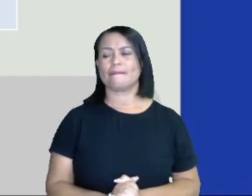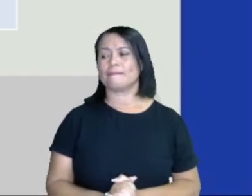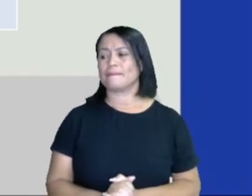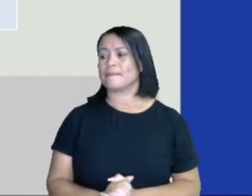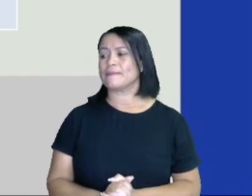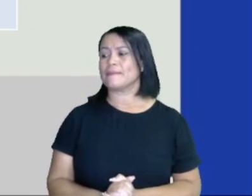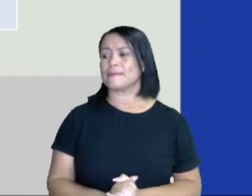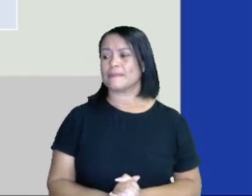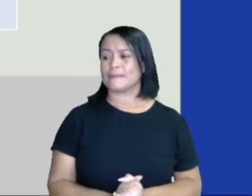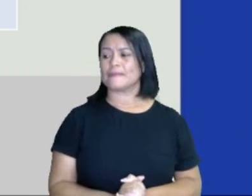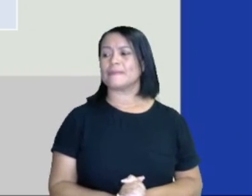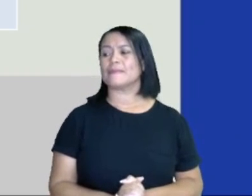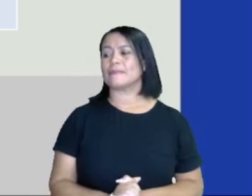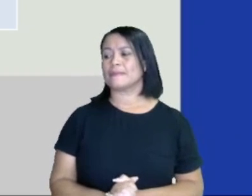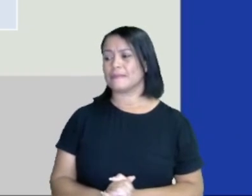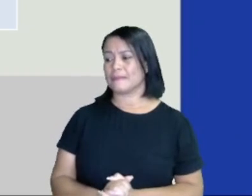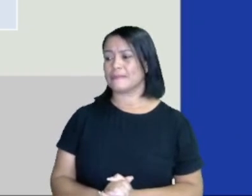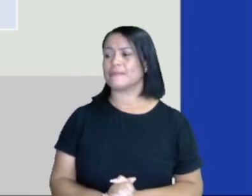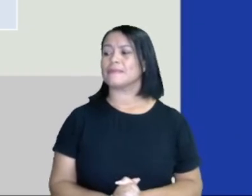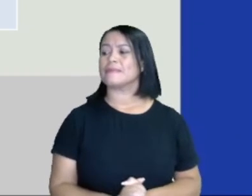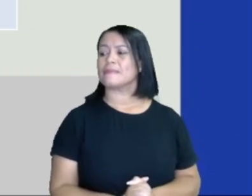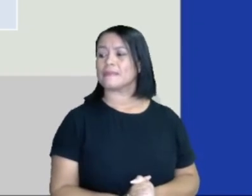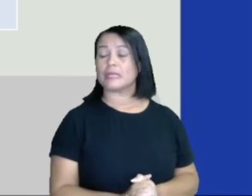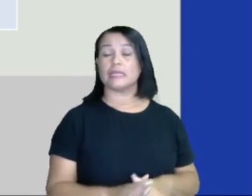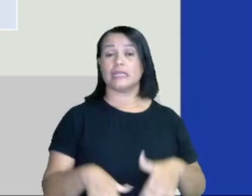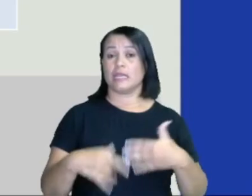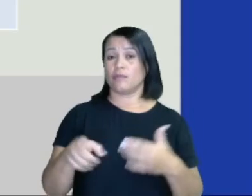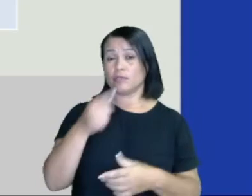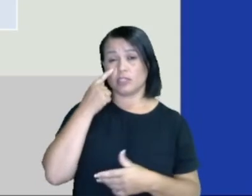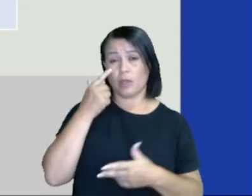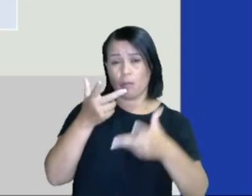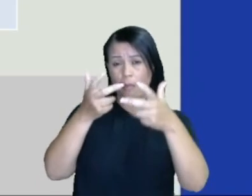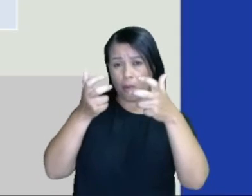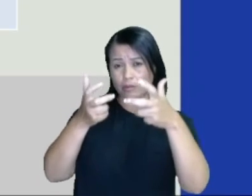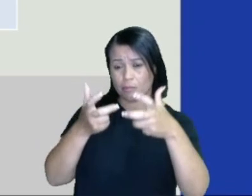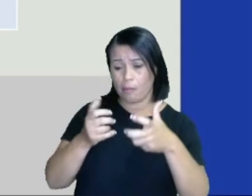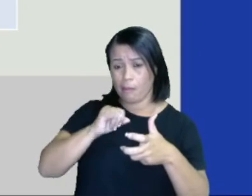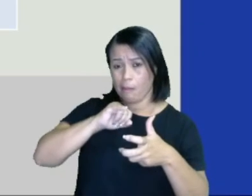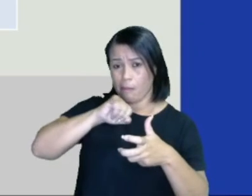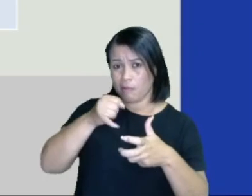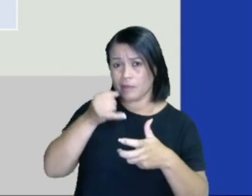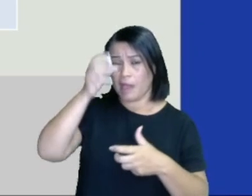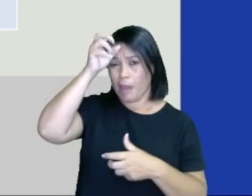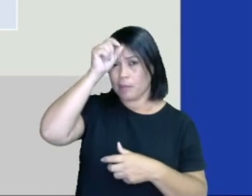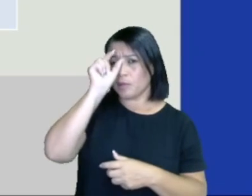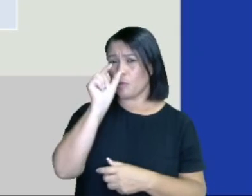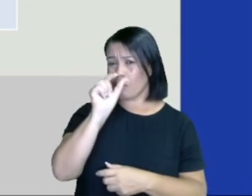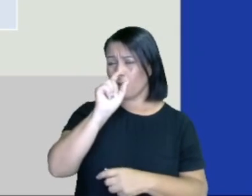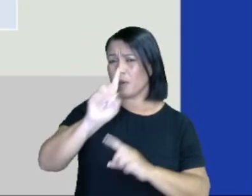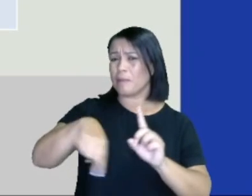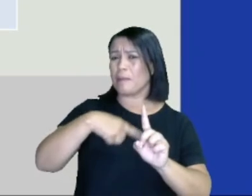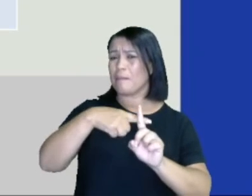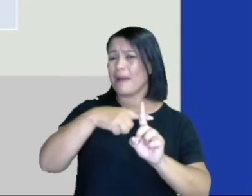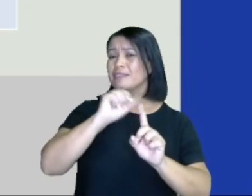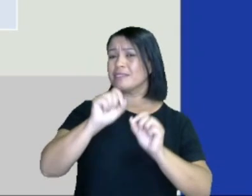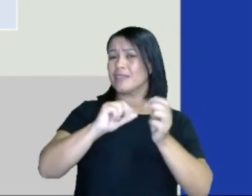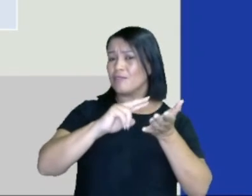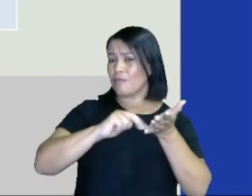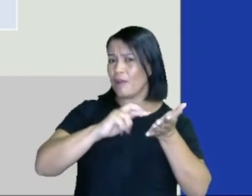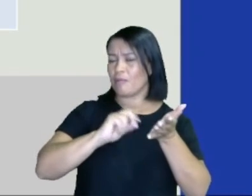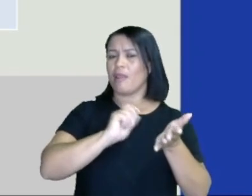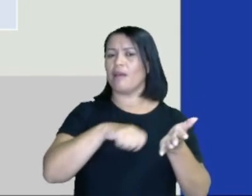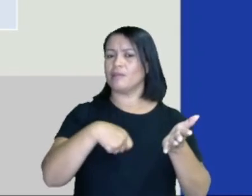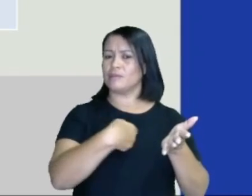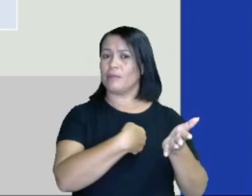Me sinto emocionada em las bodas. E aí vocês já podem aproveitar para aprender um pouco mais de vocabulário. Em espanhol